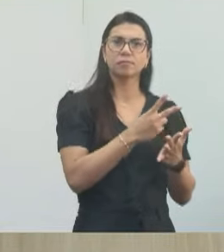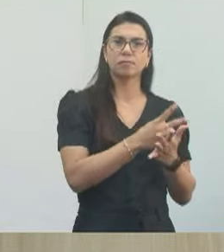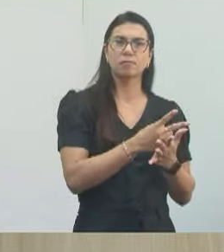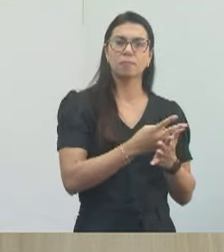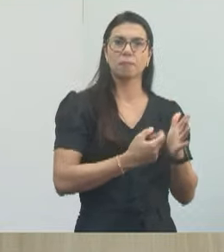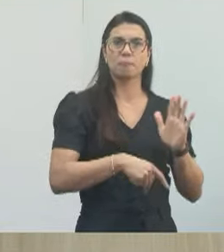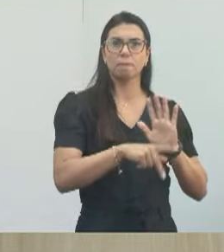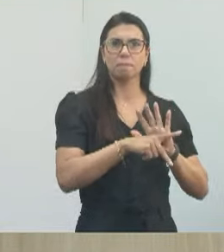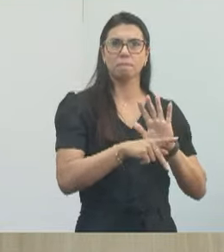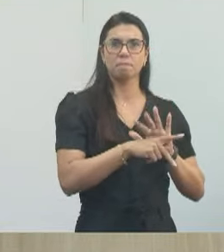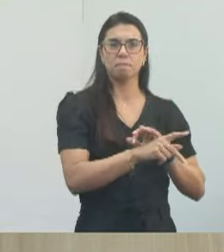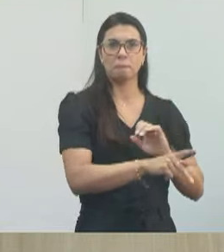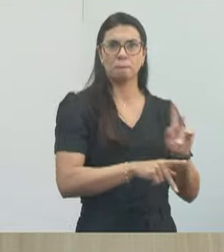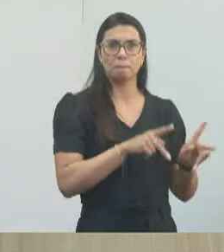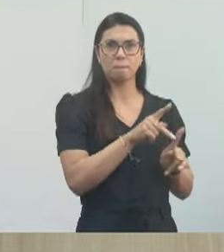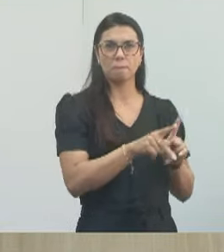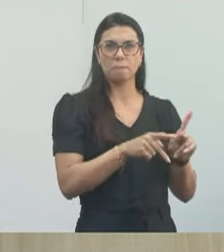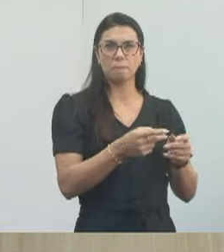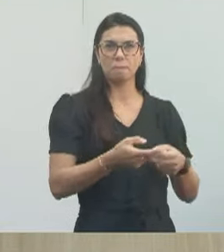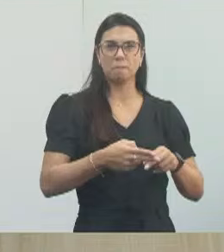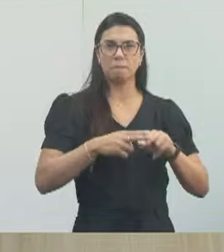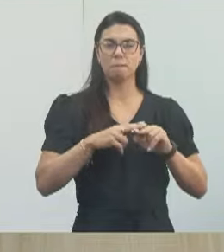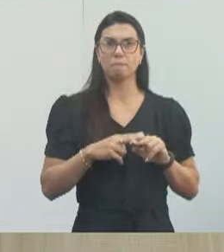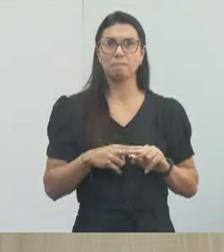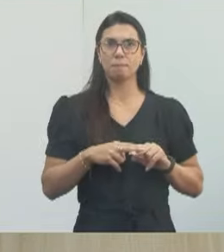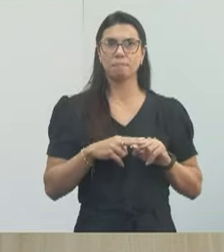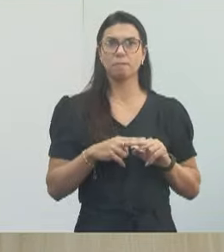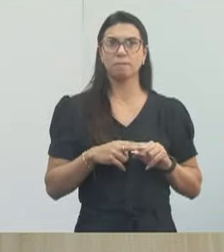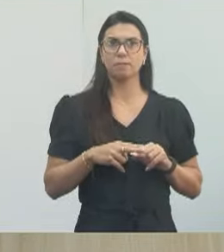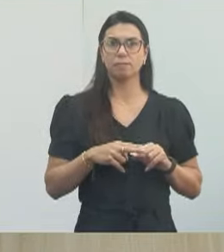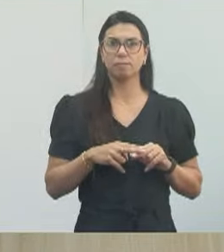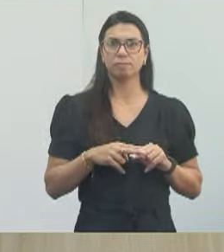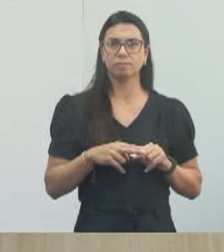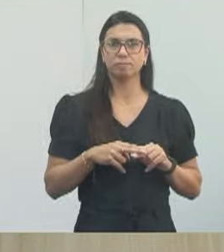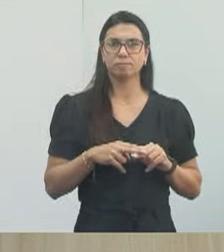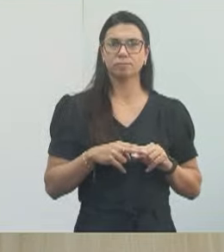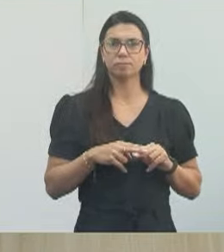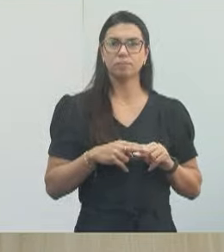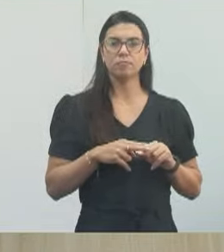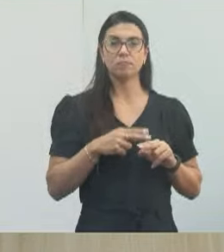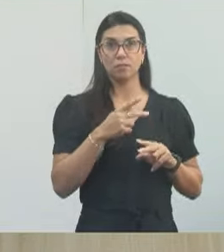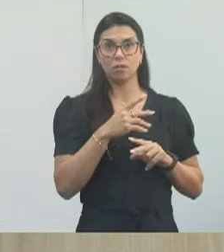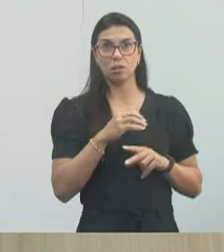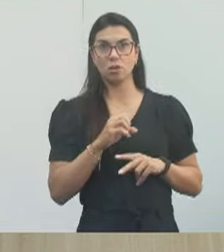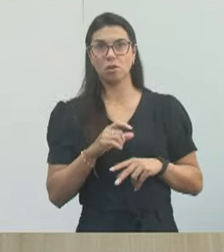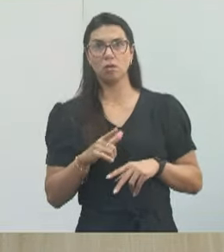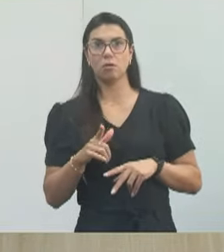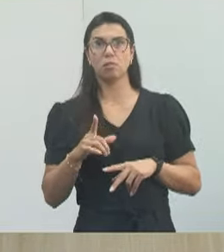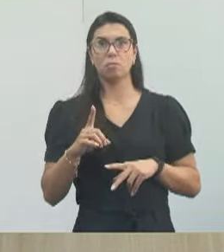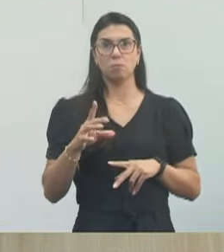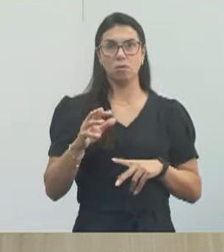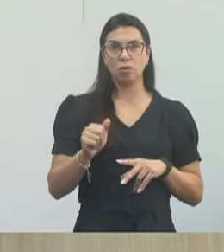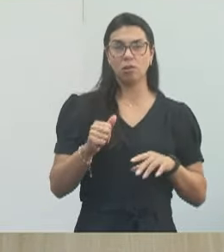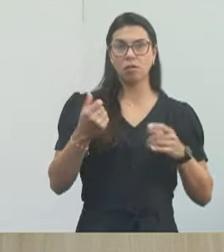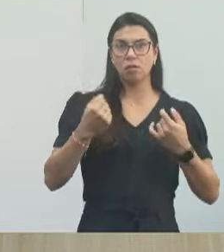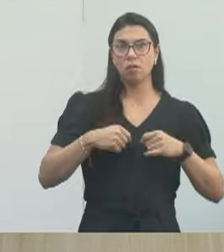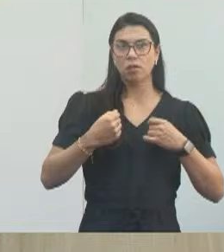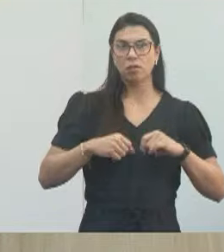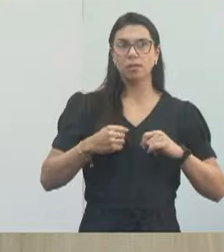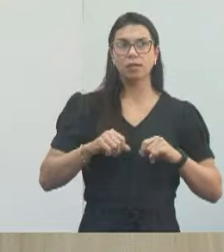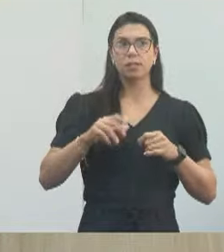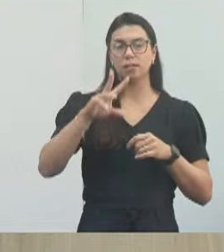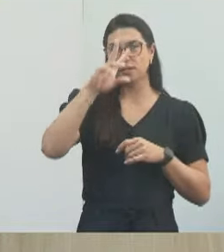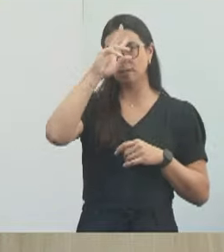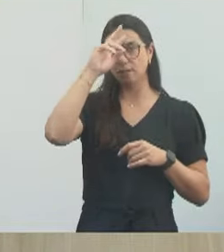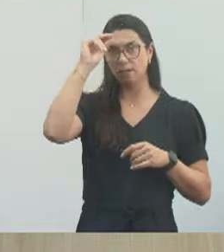cidadãos considerando inclusive que da po depende ação da prefeitura quando